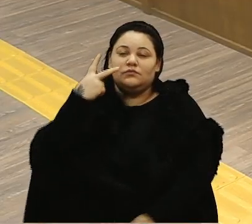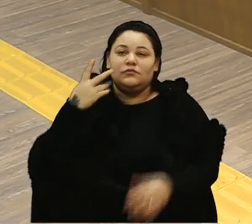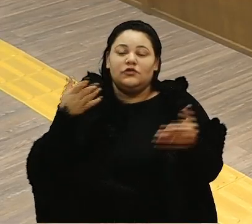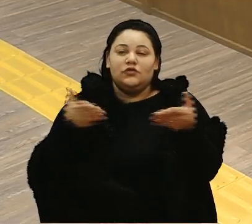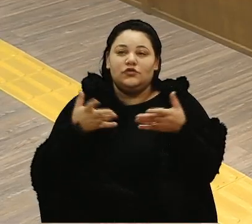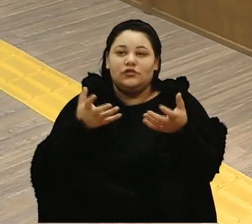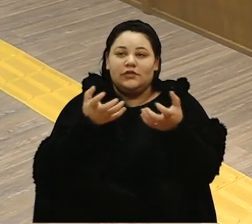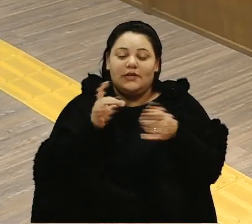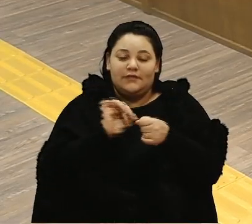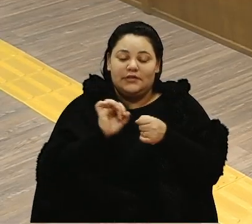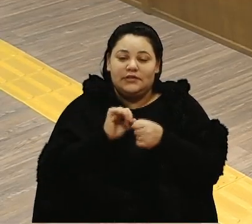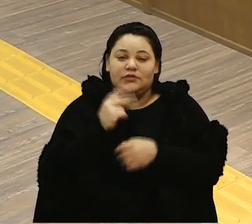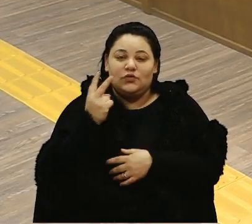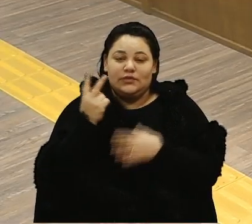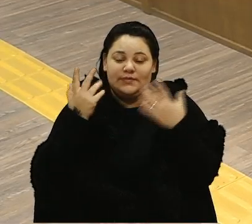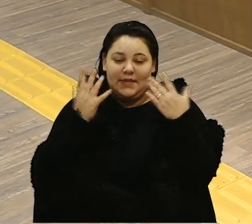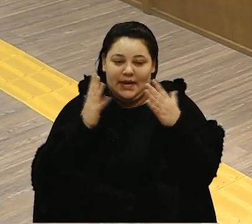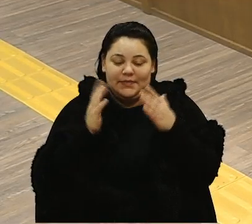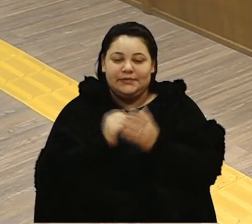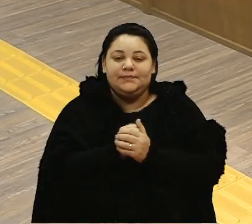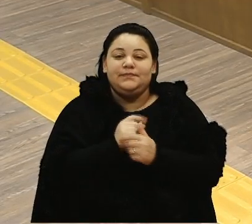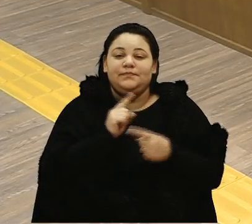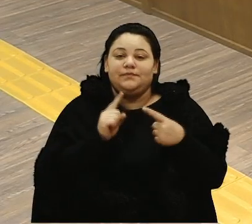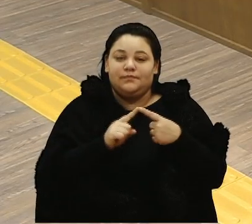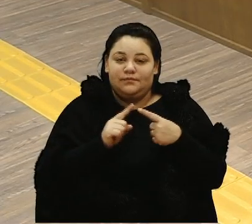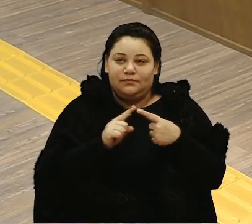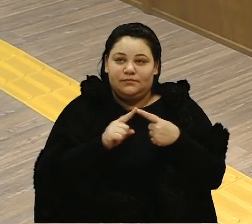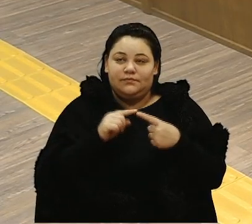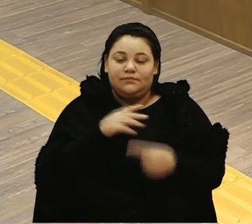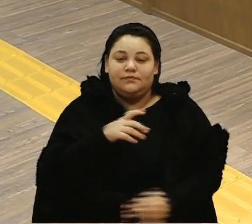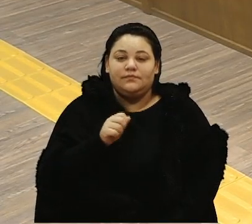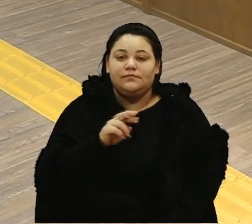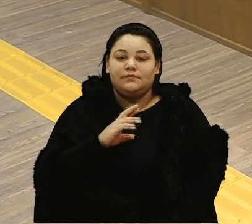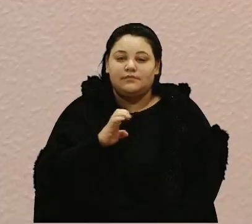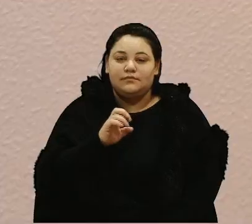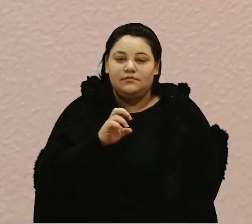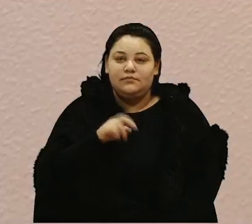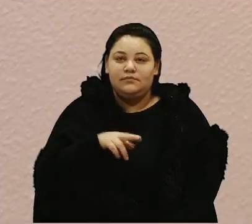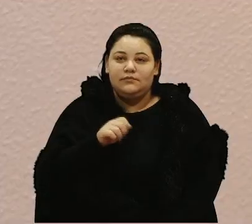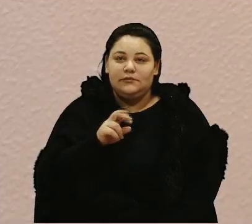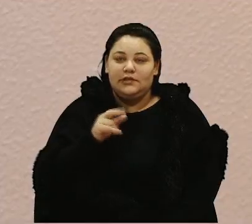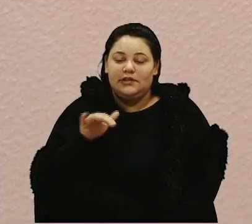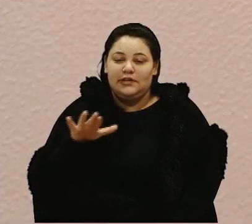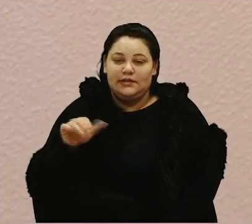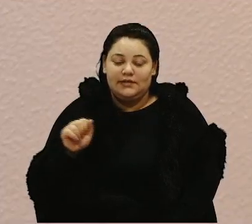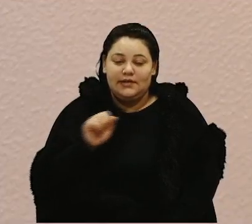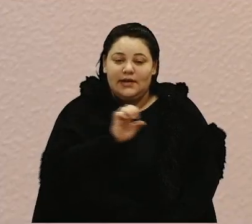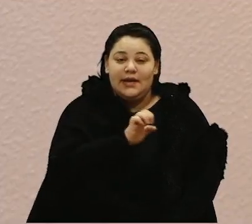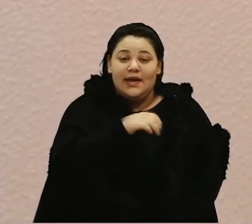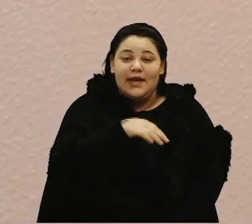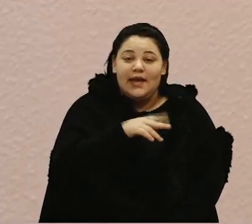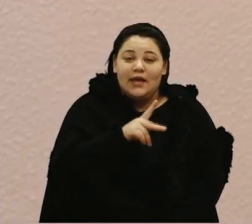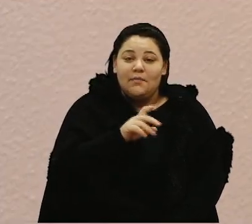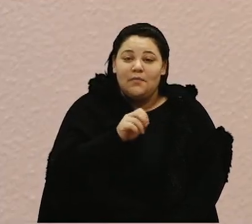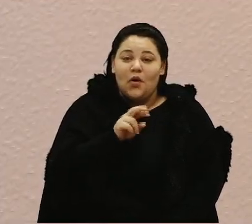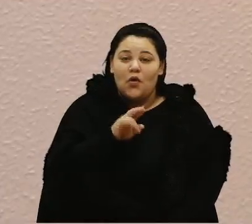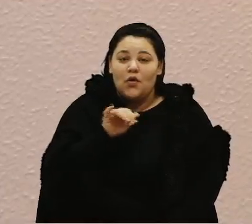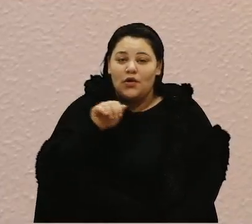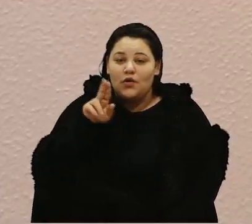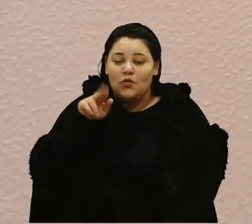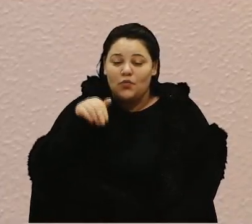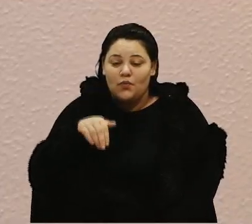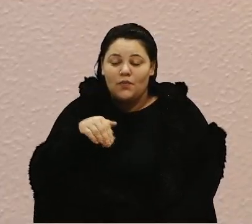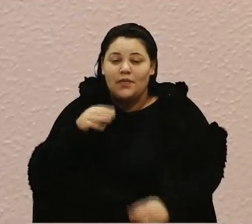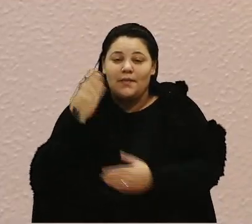votos de congratulação. O primeiro para a Marcenaria Empório da Madeira, que recebeu o reconhecimento como terceira colocada numa